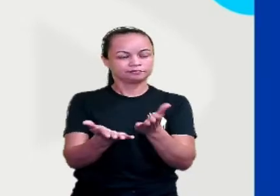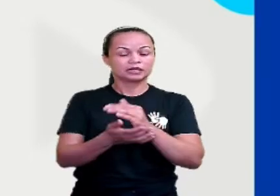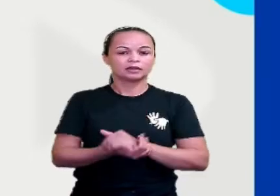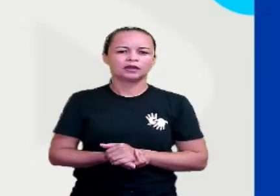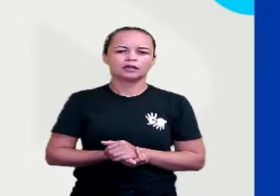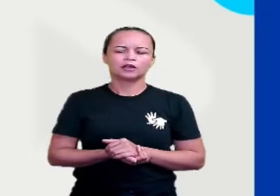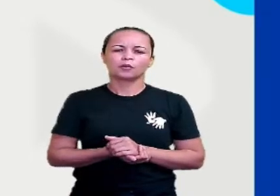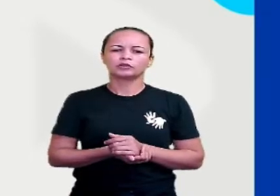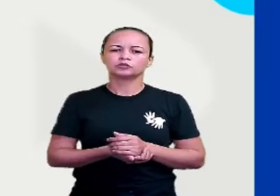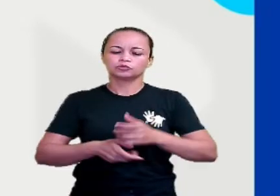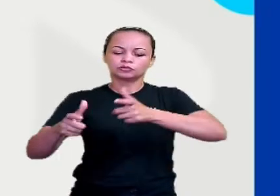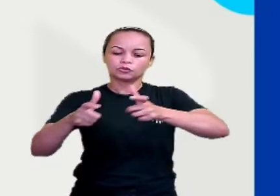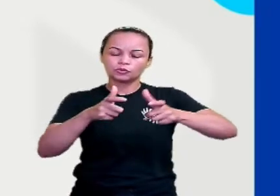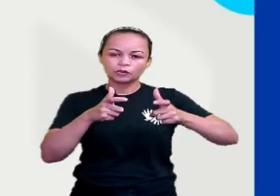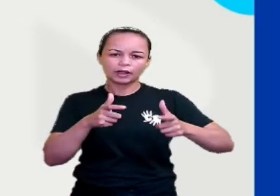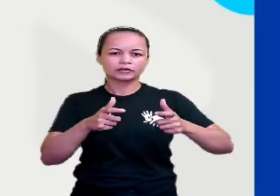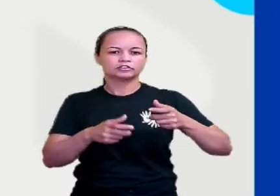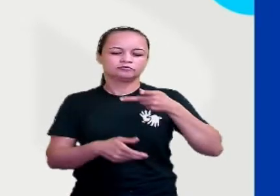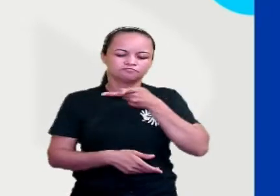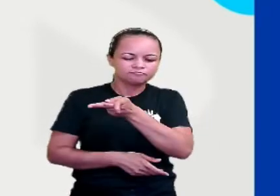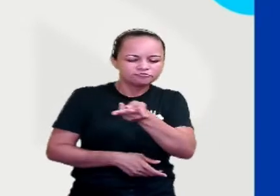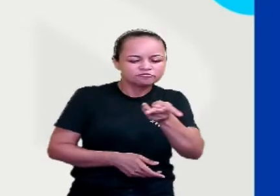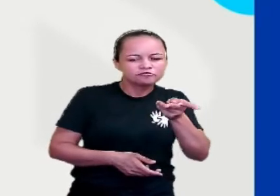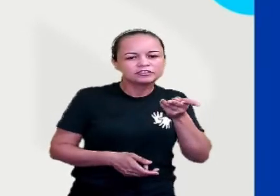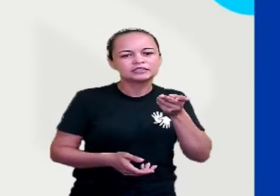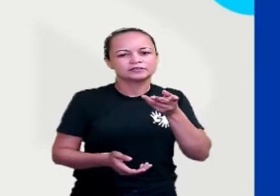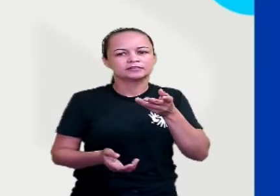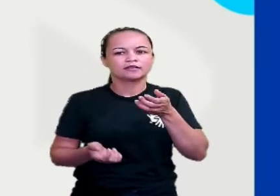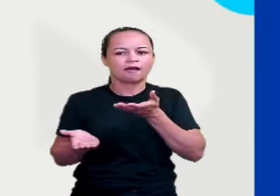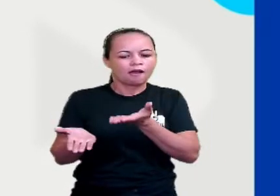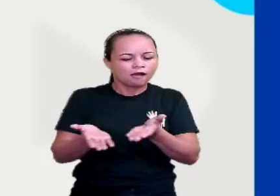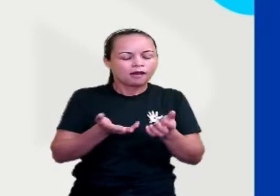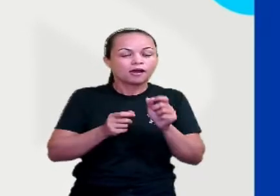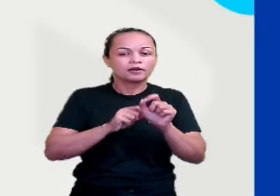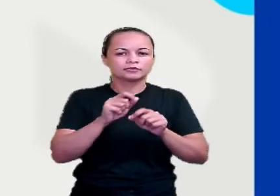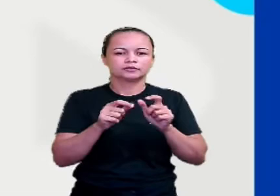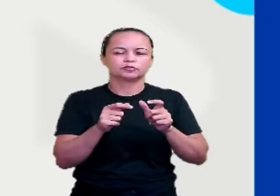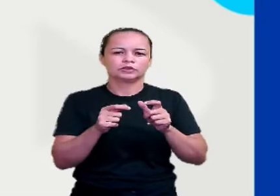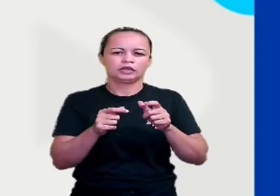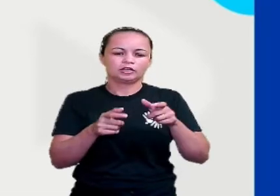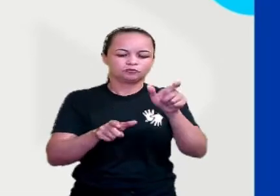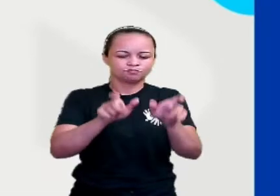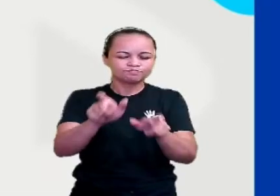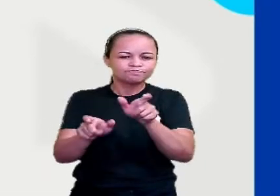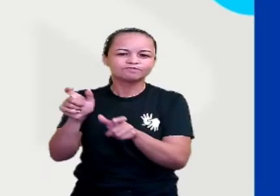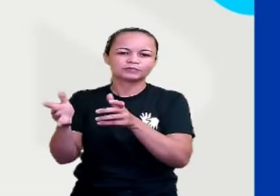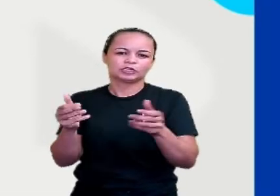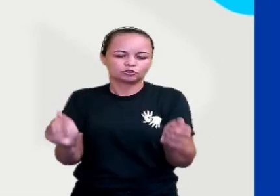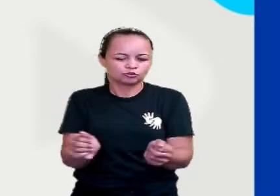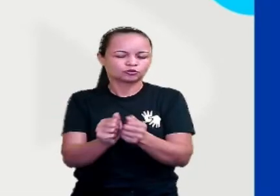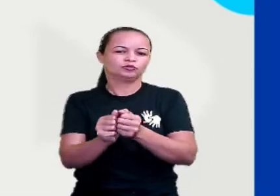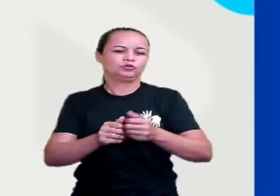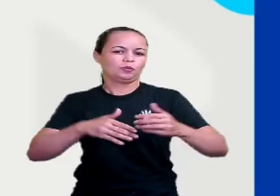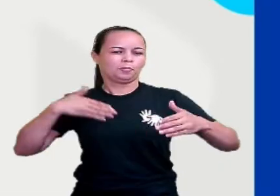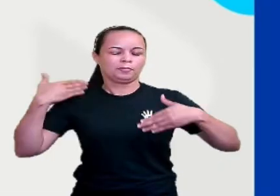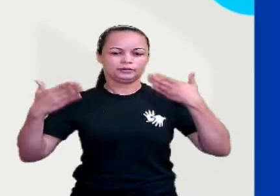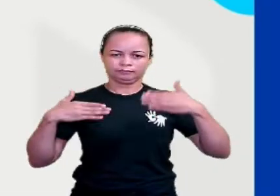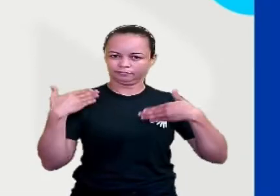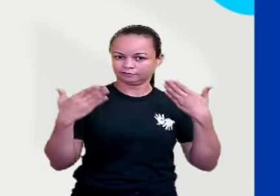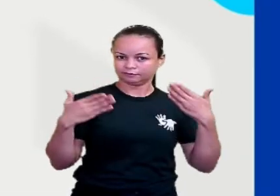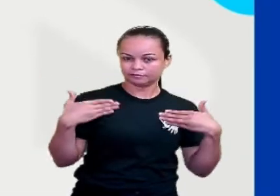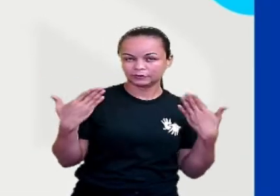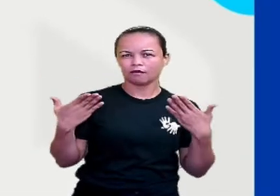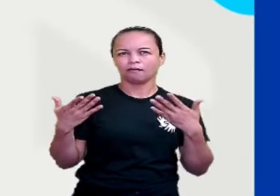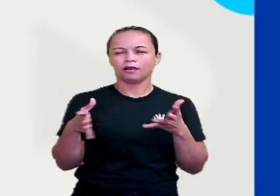costuma visitar, que parecem com os lugares da história, com quem a gente costuma passear, se as pessoas da nossa família costumam